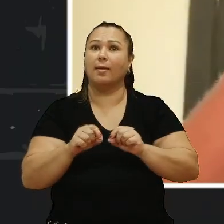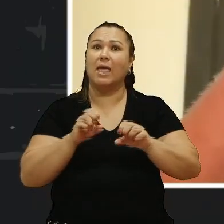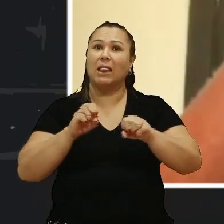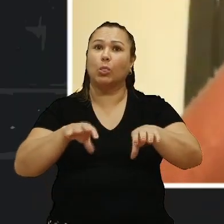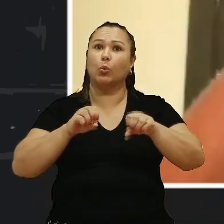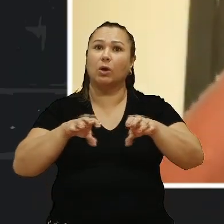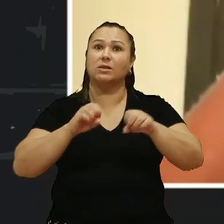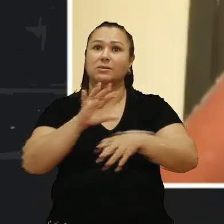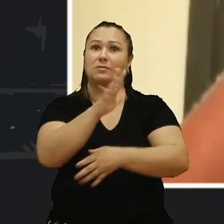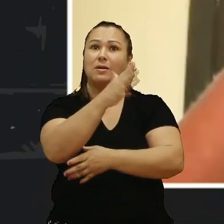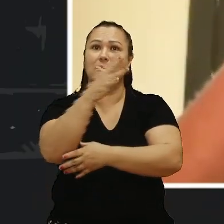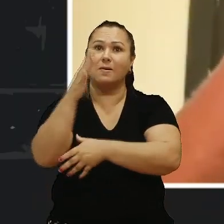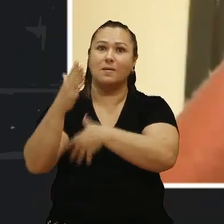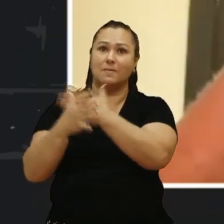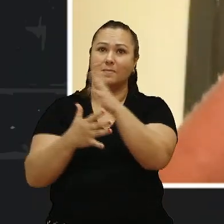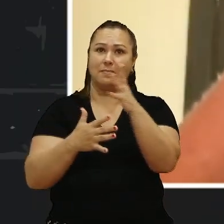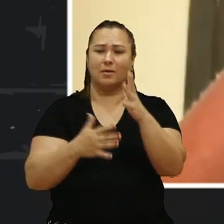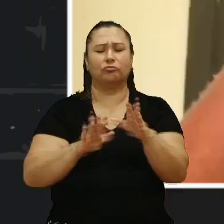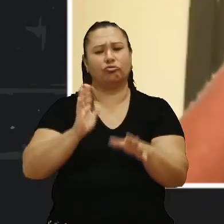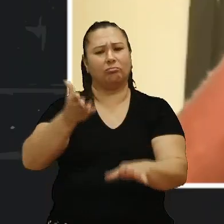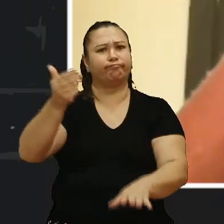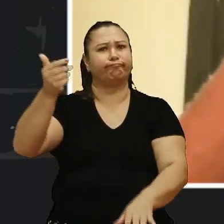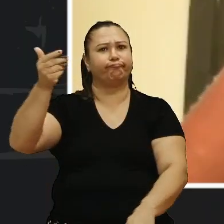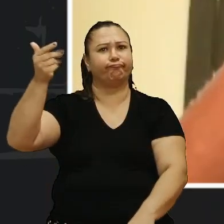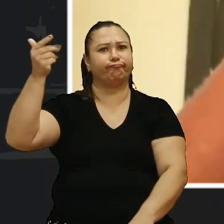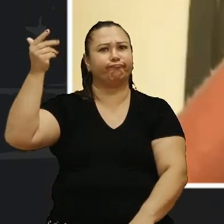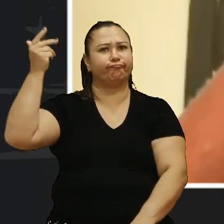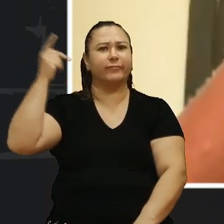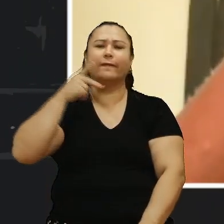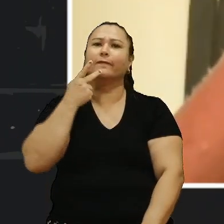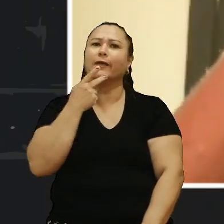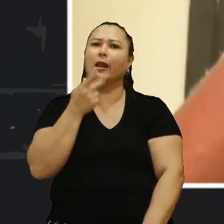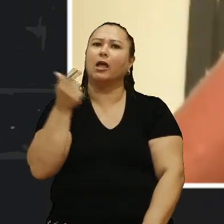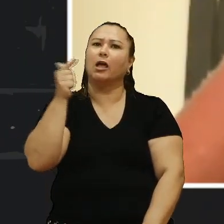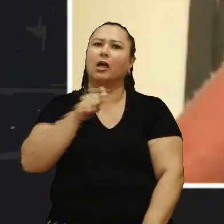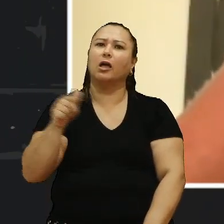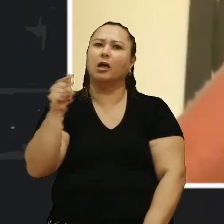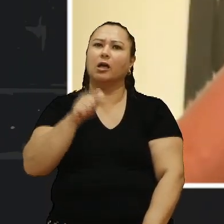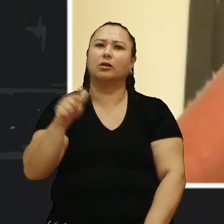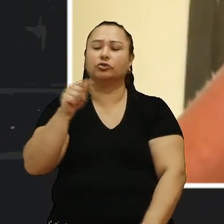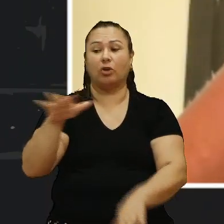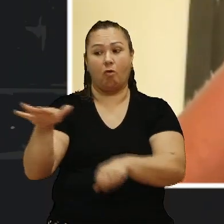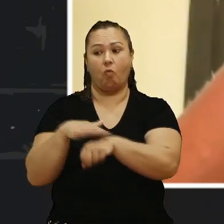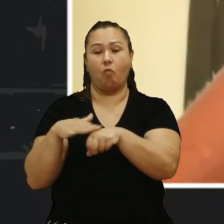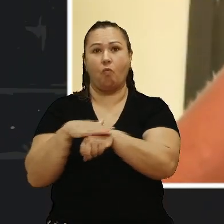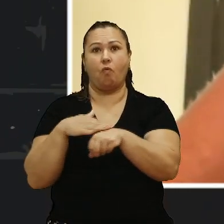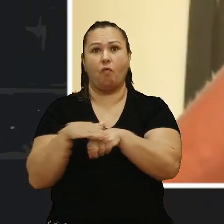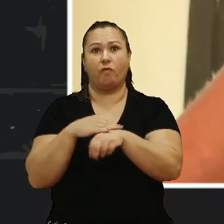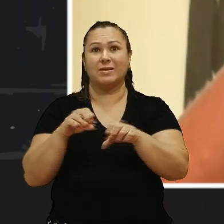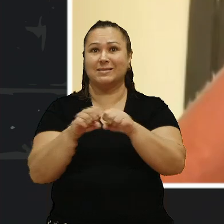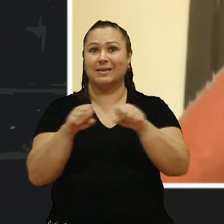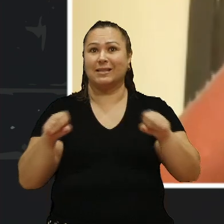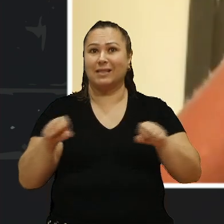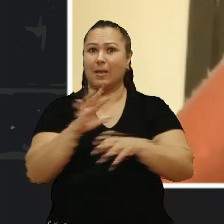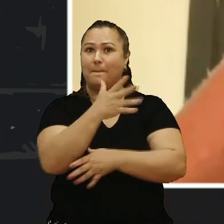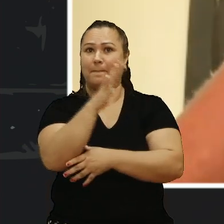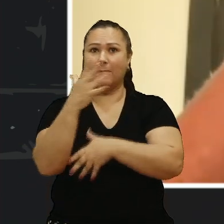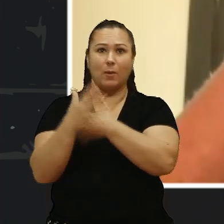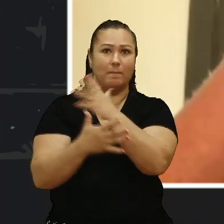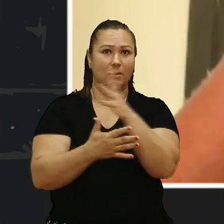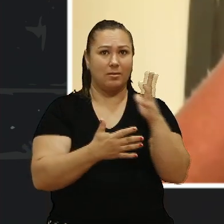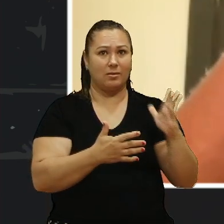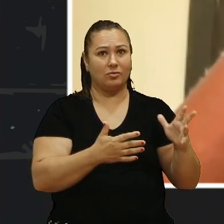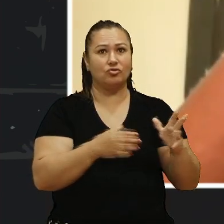ambiental. Há muito tempo eu venho falando, já conversei com o secretário de Meio Ambiente